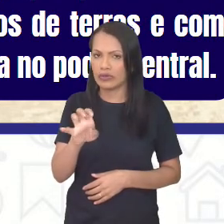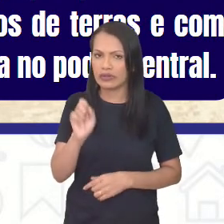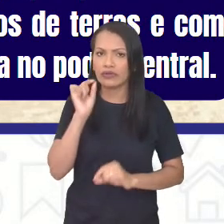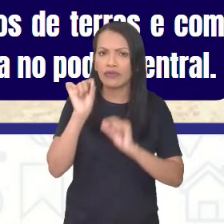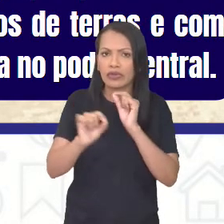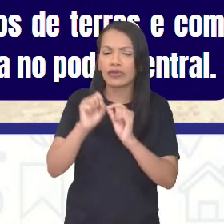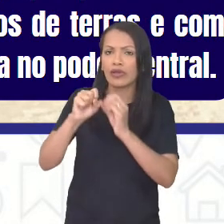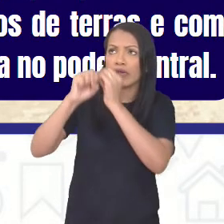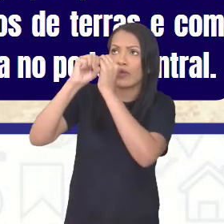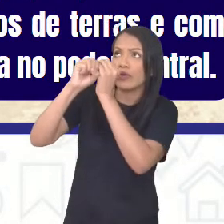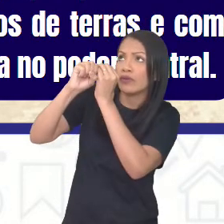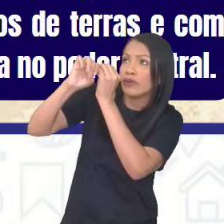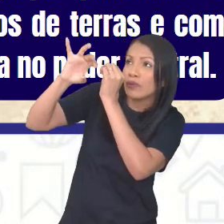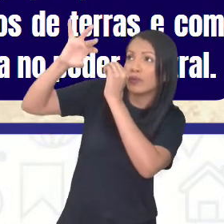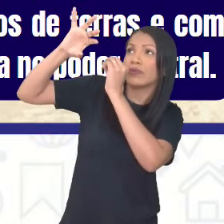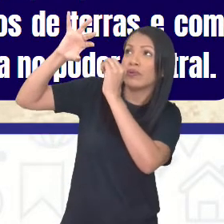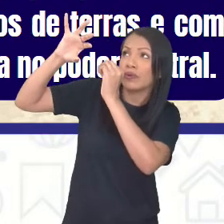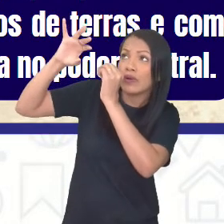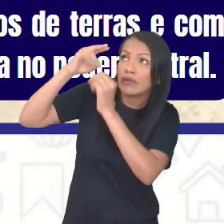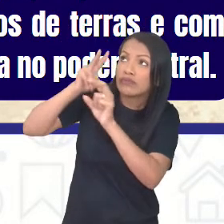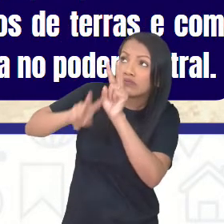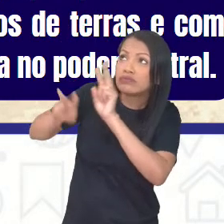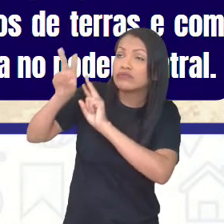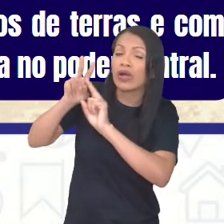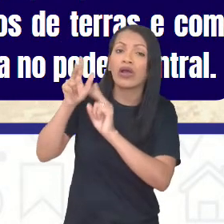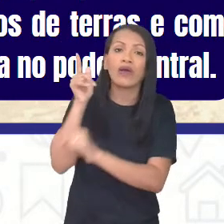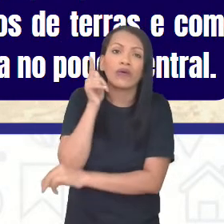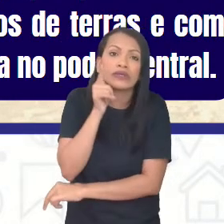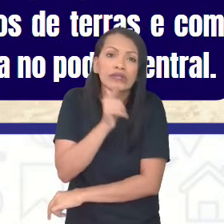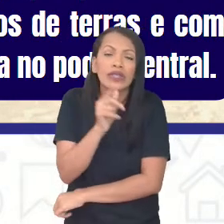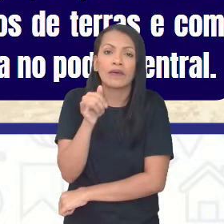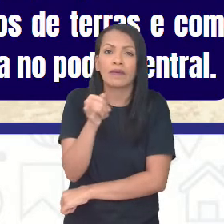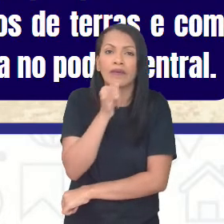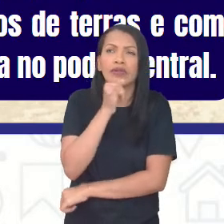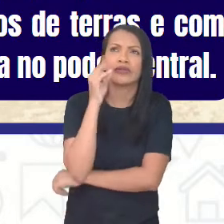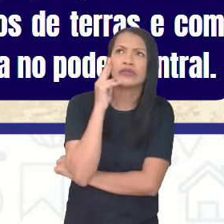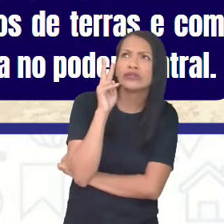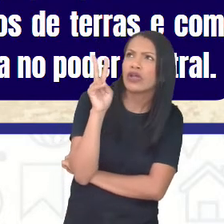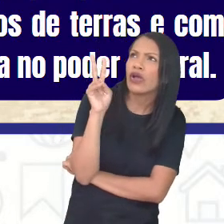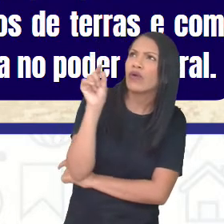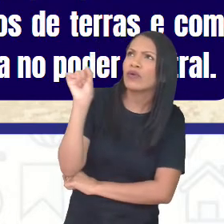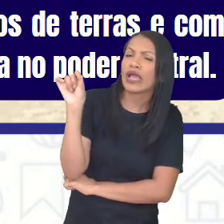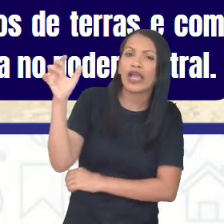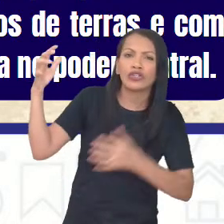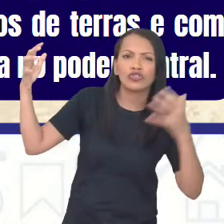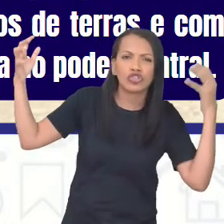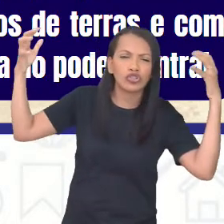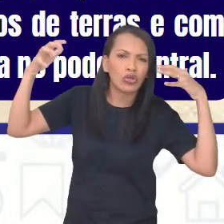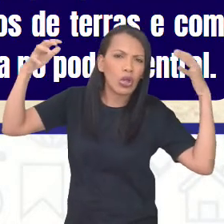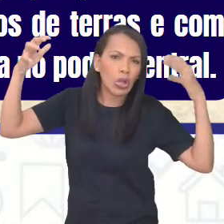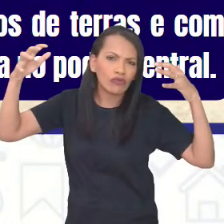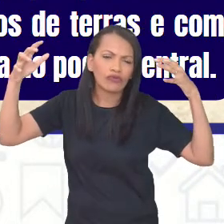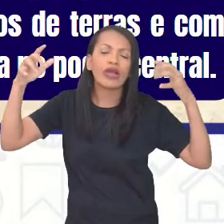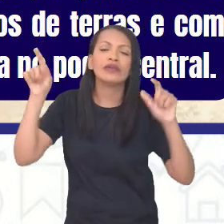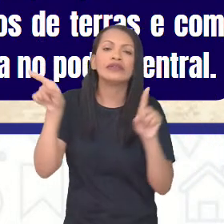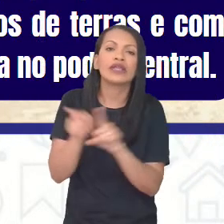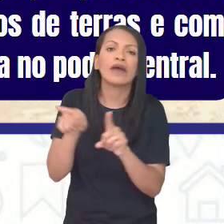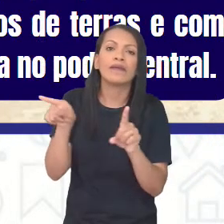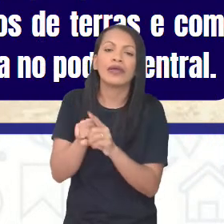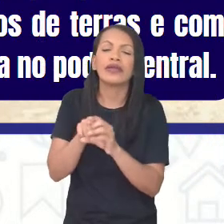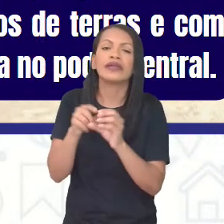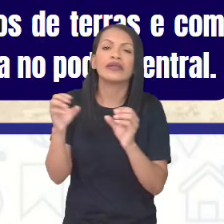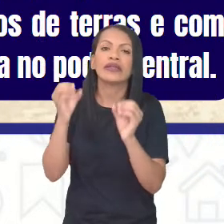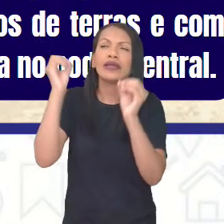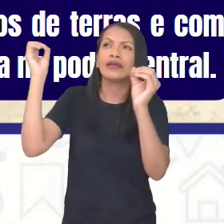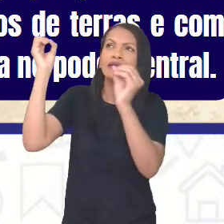a astrologia. Então eles conseguiam, por exemplo, prever cheias, prever eclipses lunares,